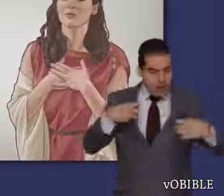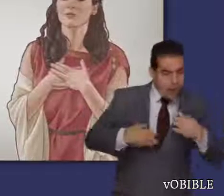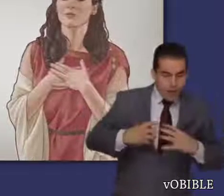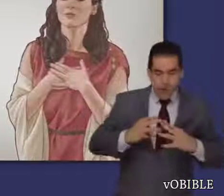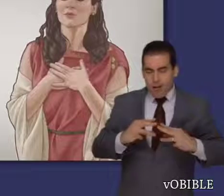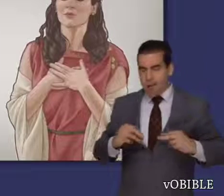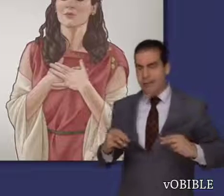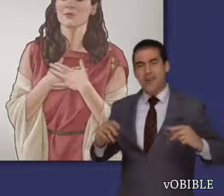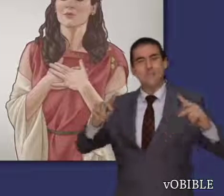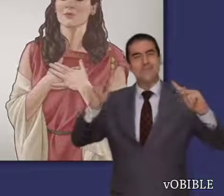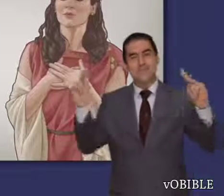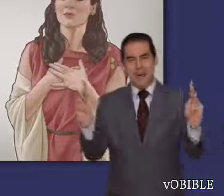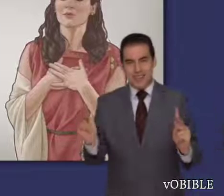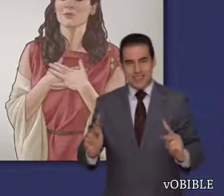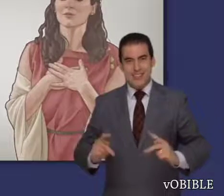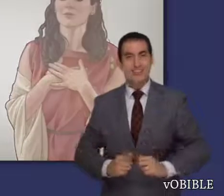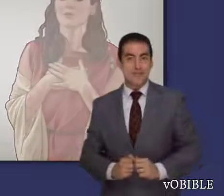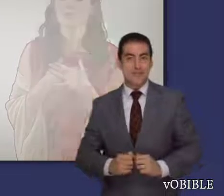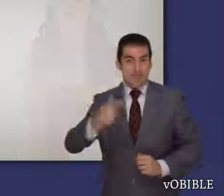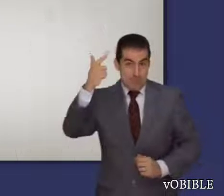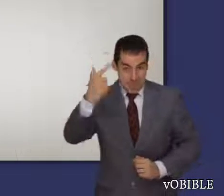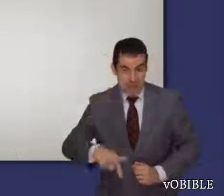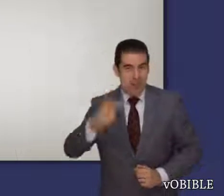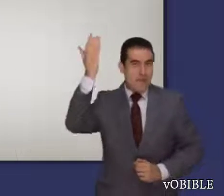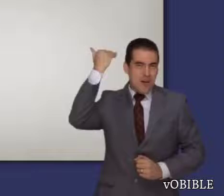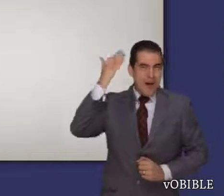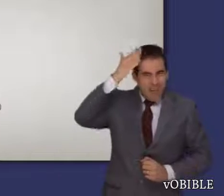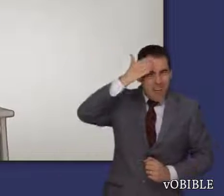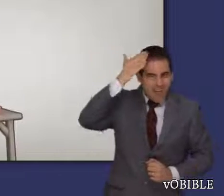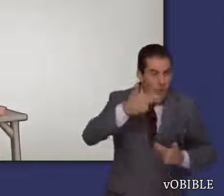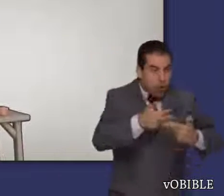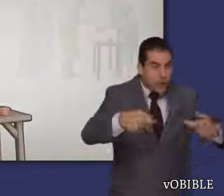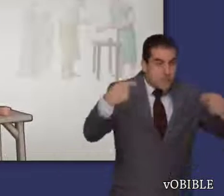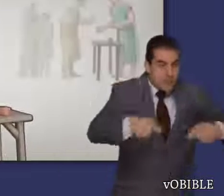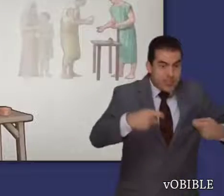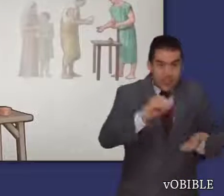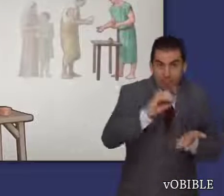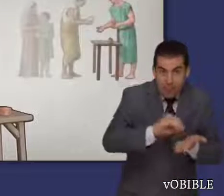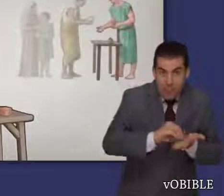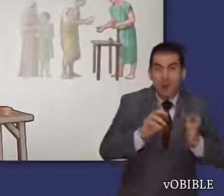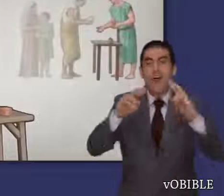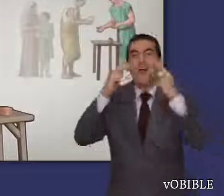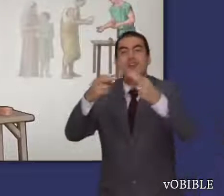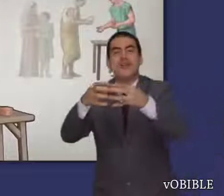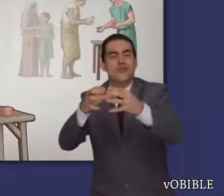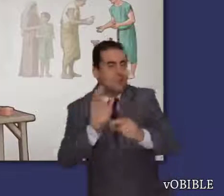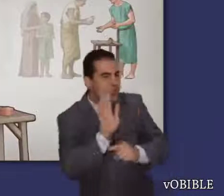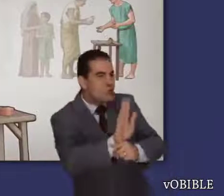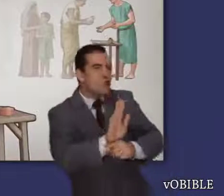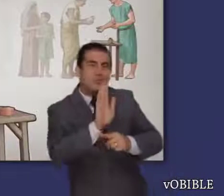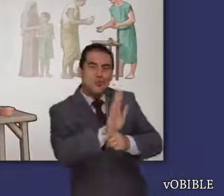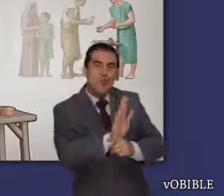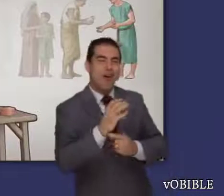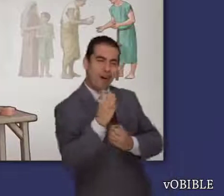por meio de orações, súplicas e agradecimentos. Paulo também agradece à congregação por sua generosidade